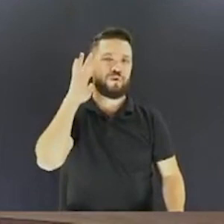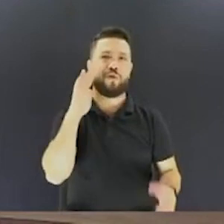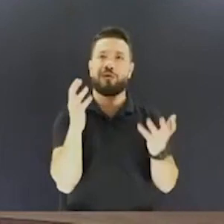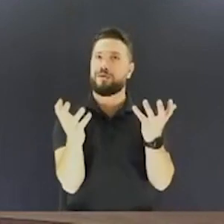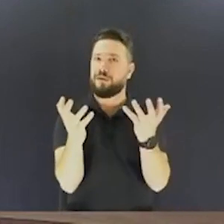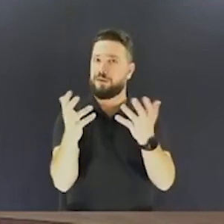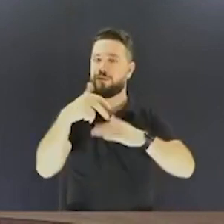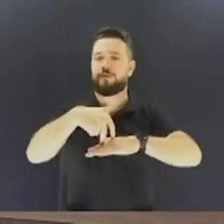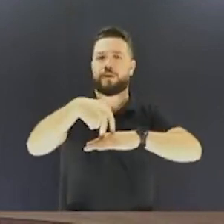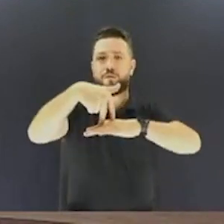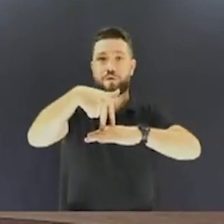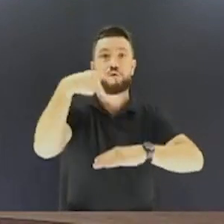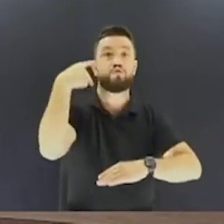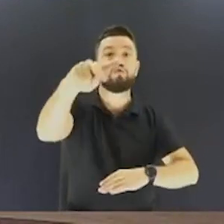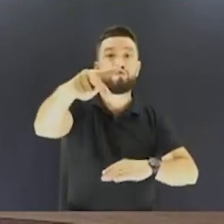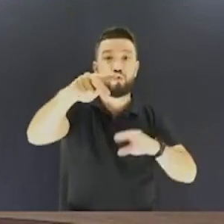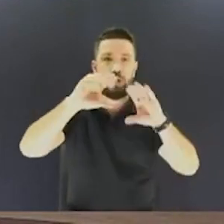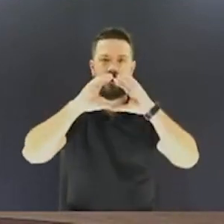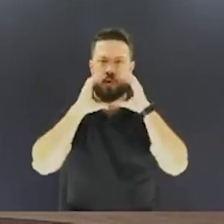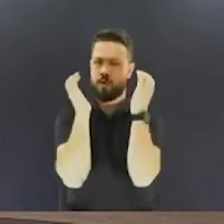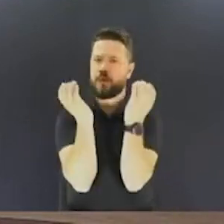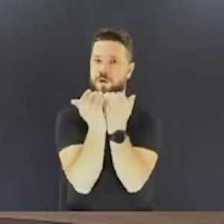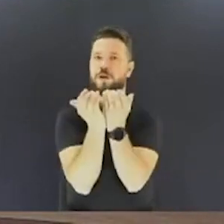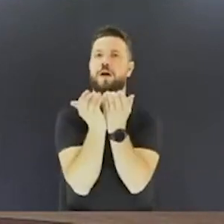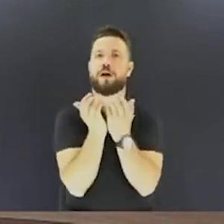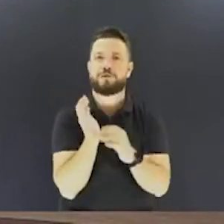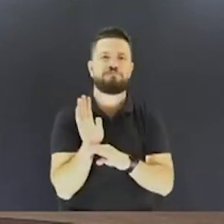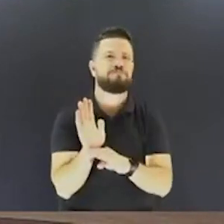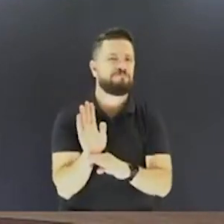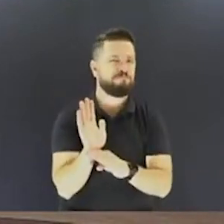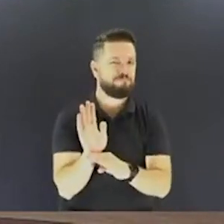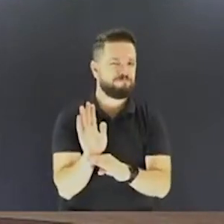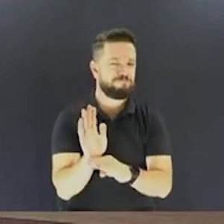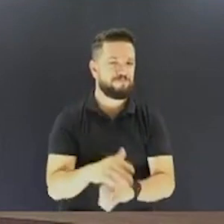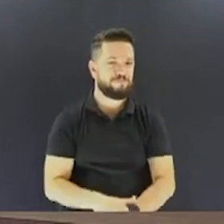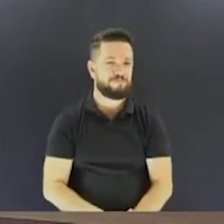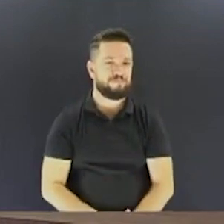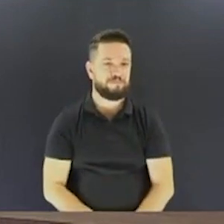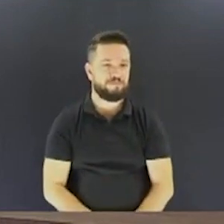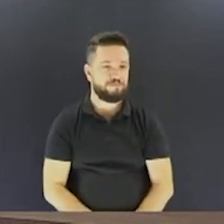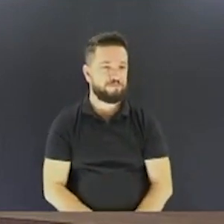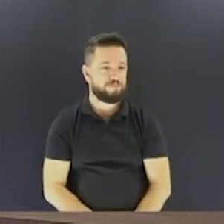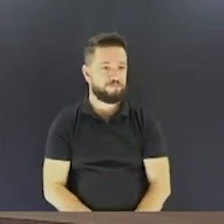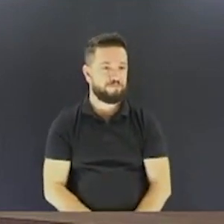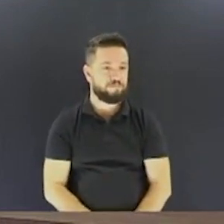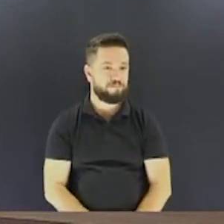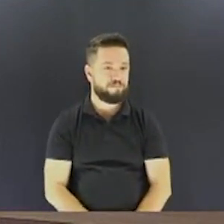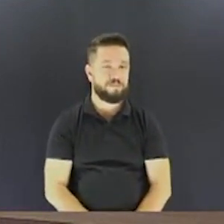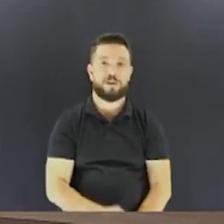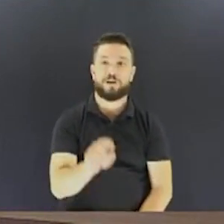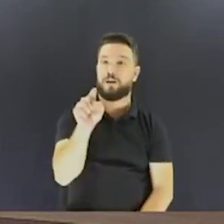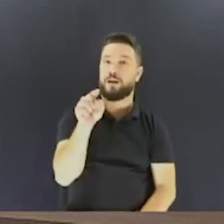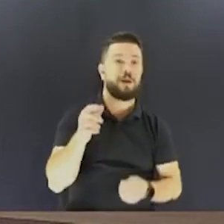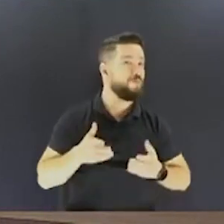dentro da sua comunidade também tentar atendê-los, né? E, por merecimento, o senhor que não nasceu em Curitiba, como tantos